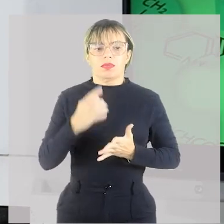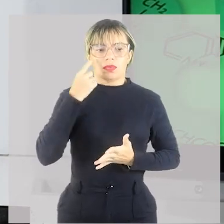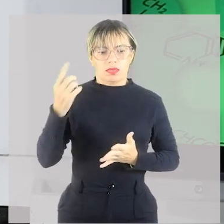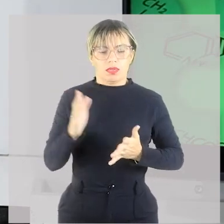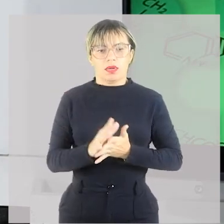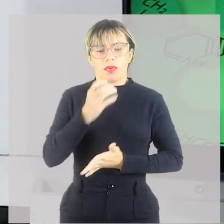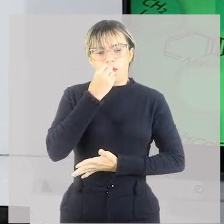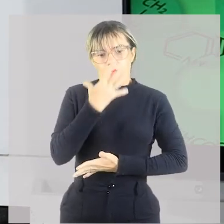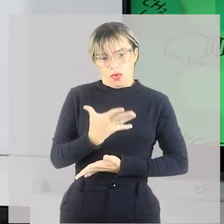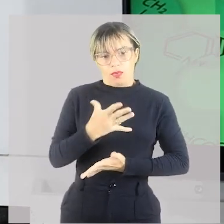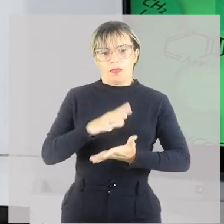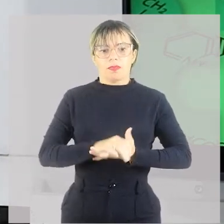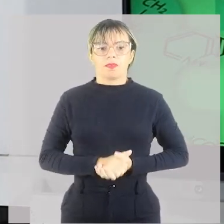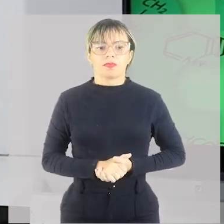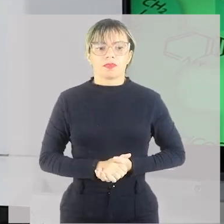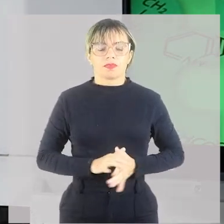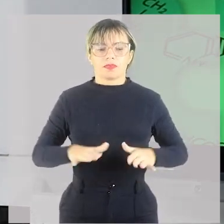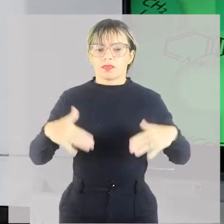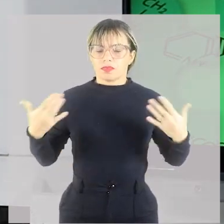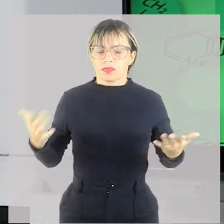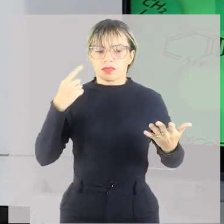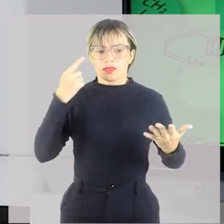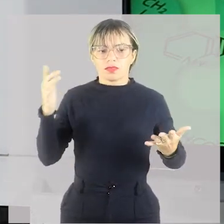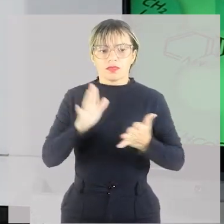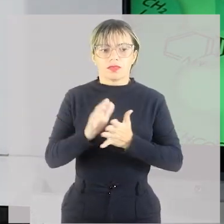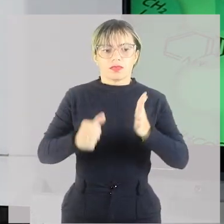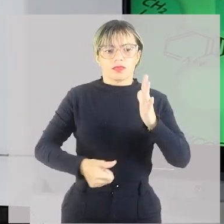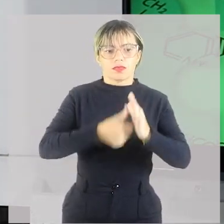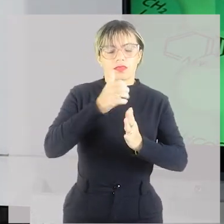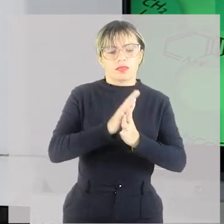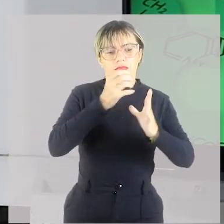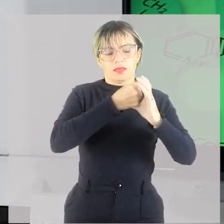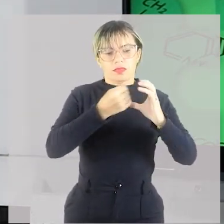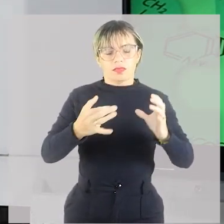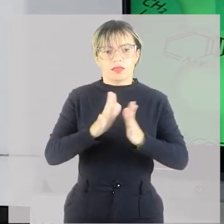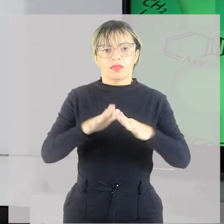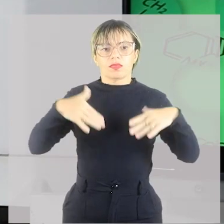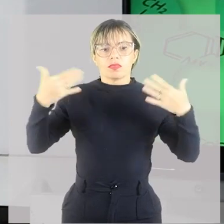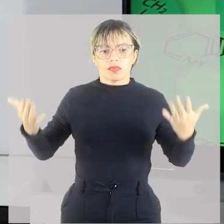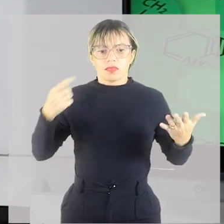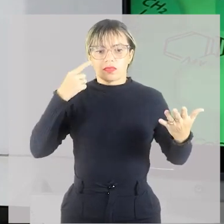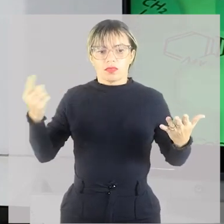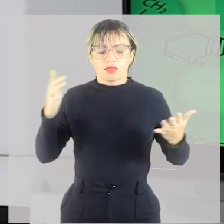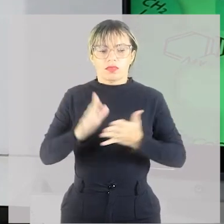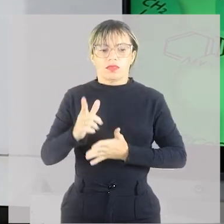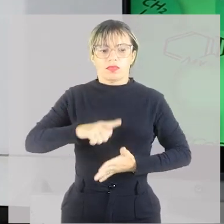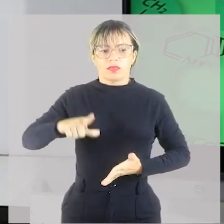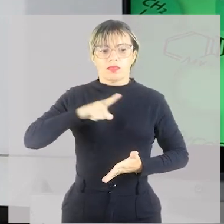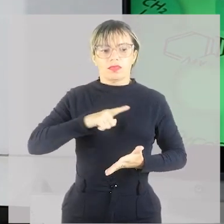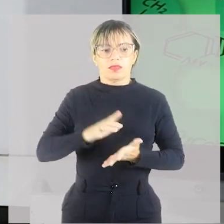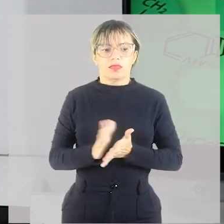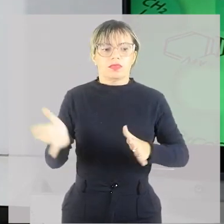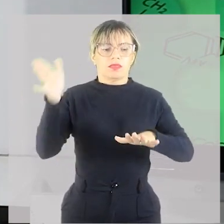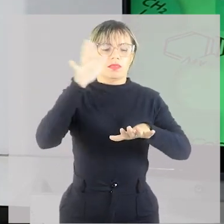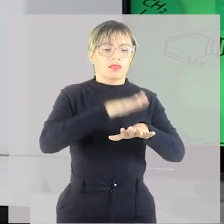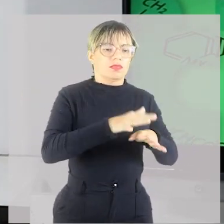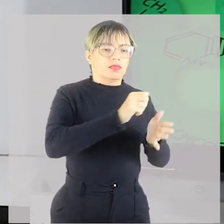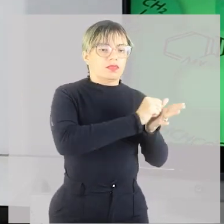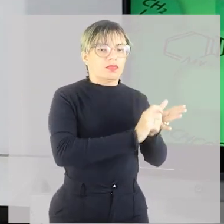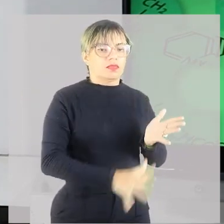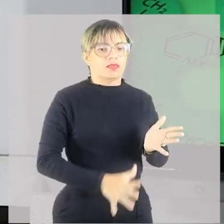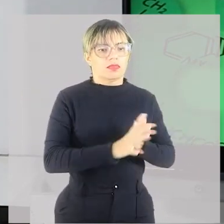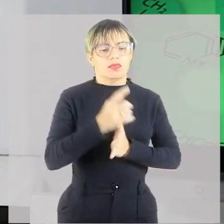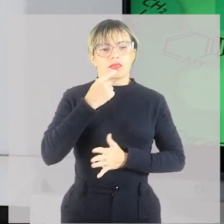Tá bom? Então, essa é a primeira parte da aula, entender qual é a condição para ter aquela isomeria, conhecida como